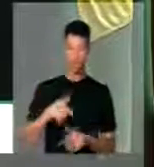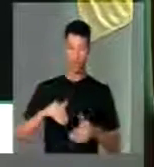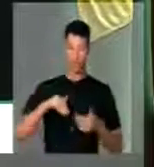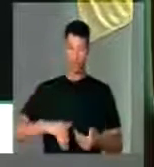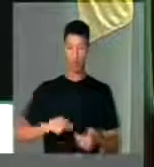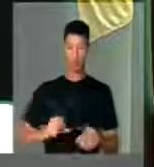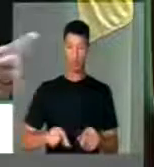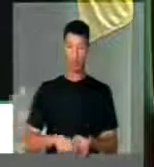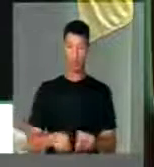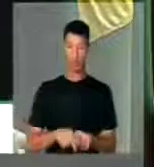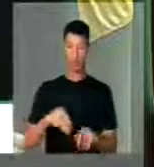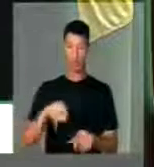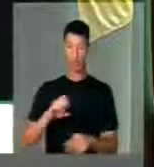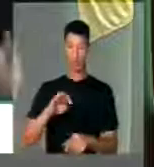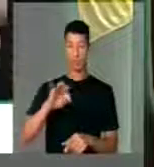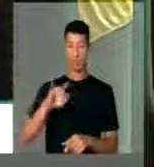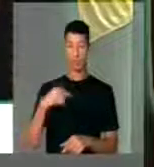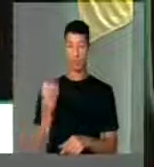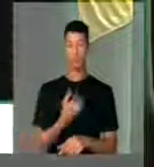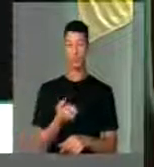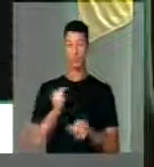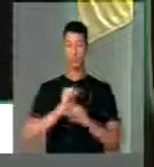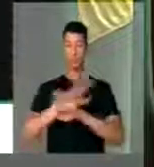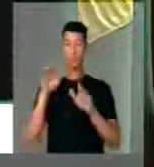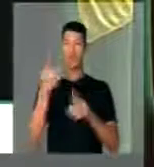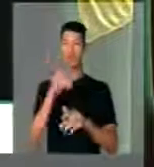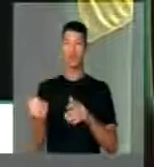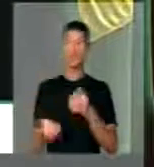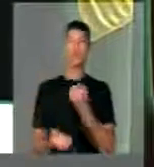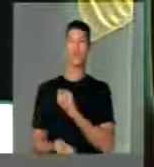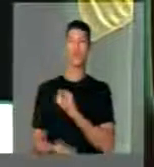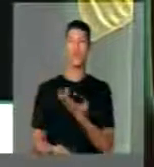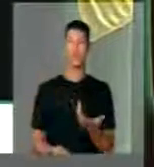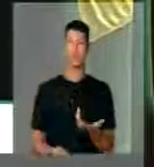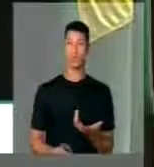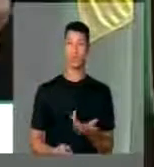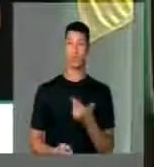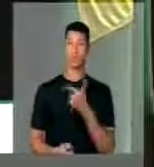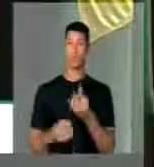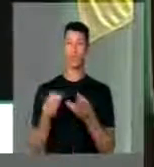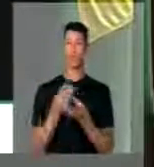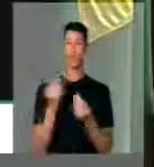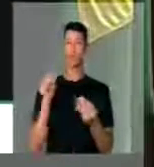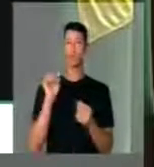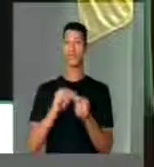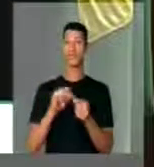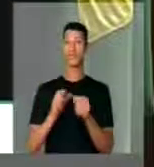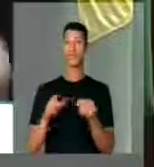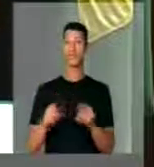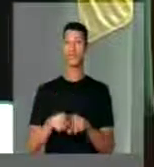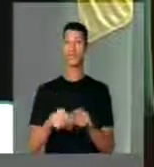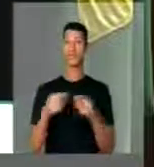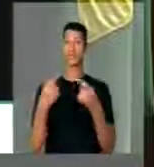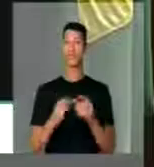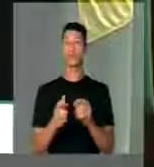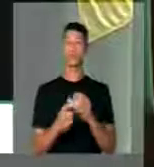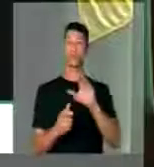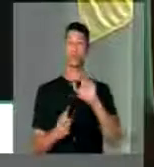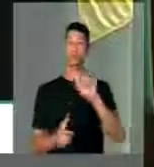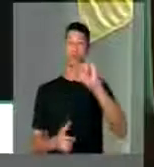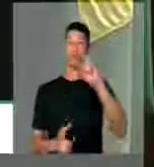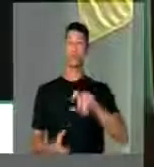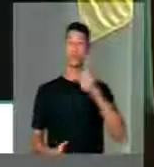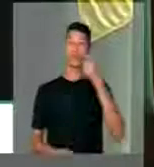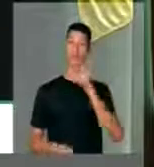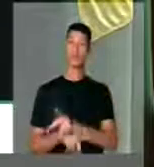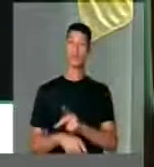na Câmara, um dos motivos dessa CPI é que não há transparência em relação aos números. Não há transparência do que foi feito, inclusive, com Caixa da Previdência